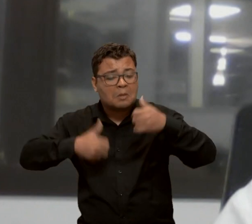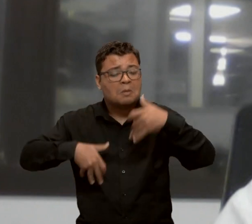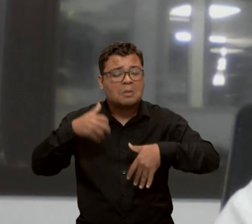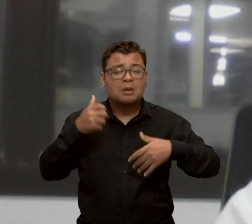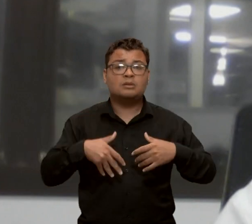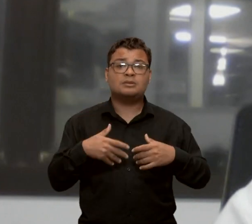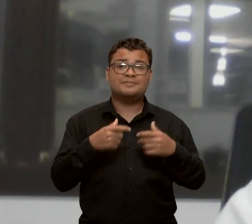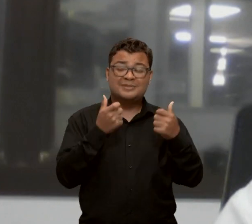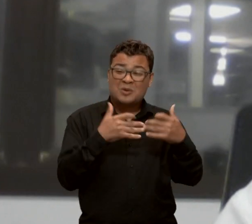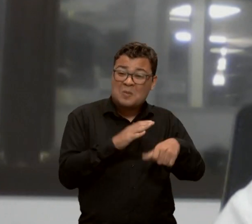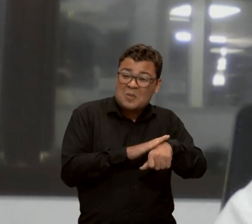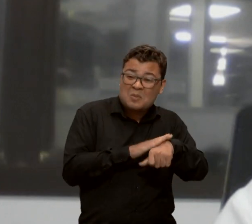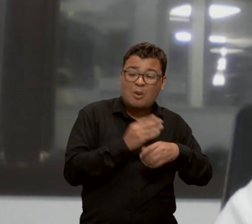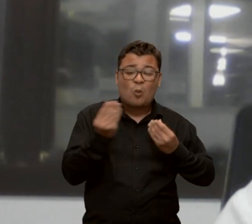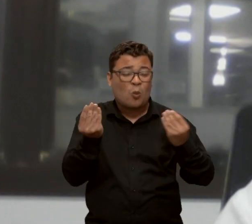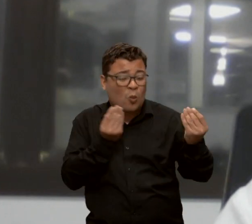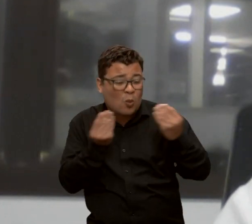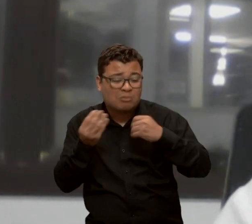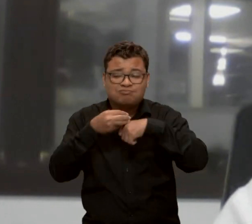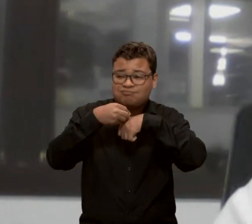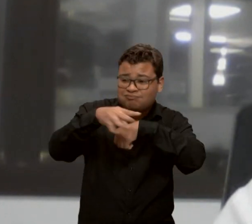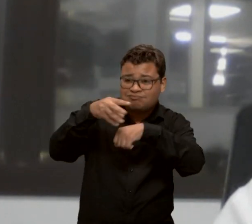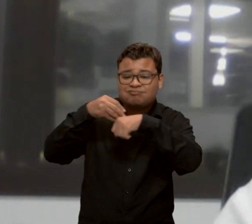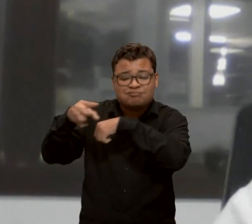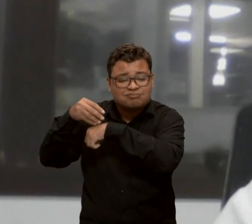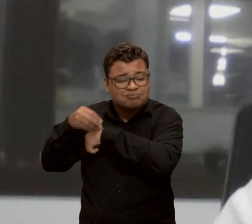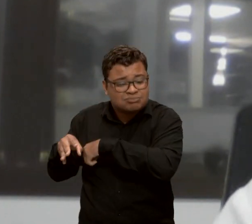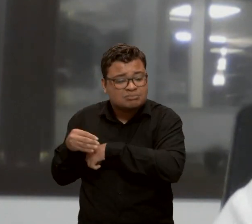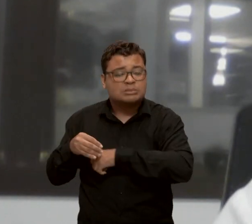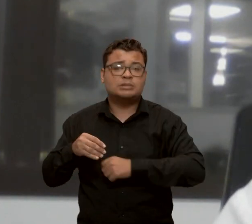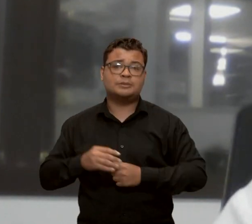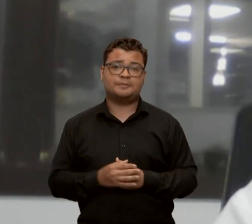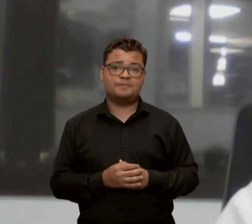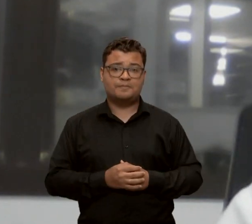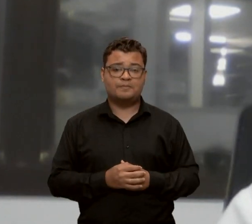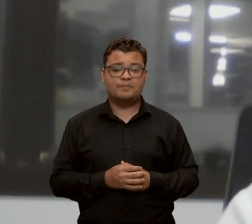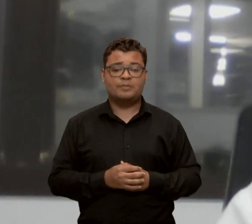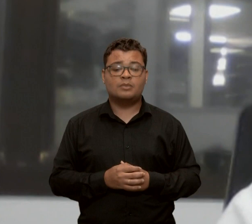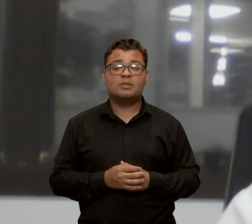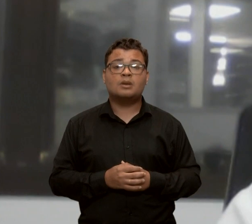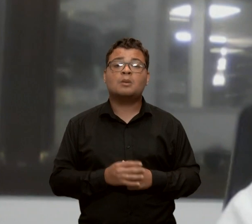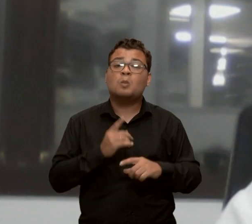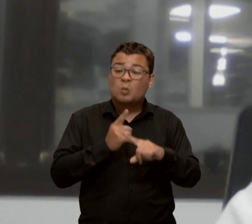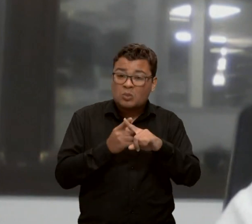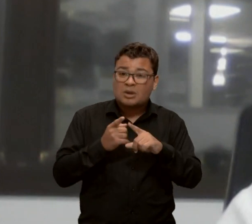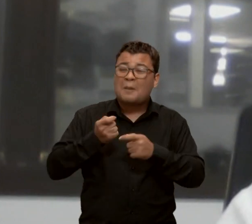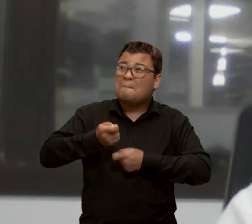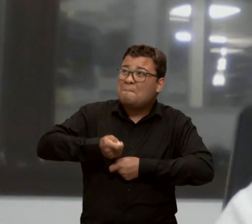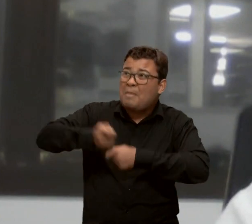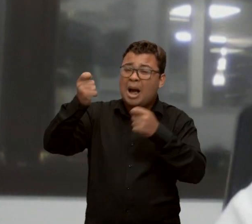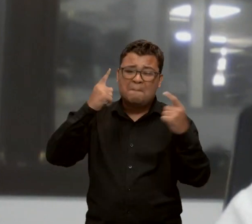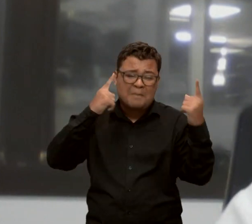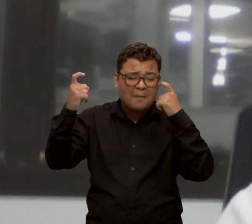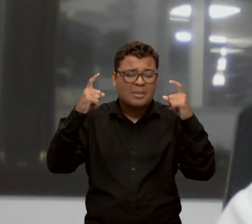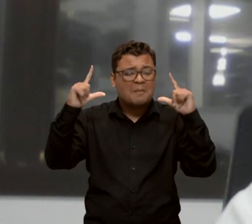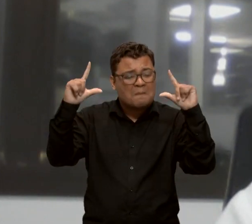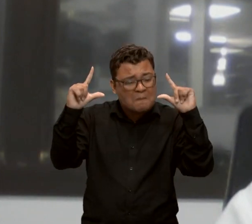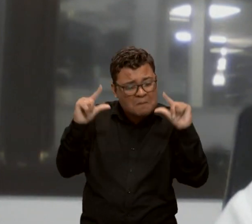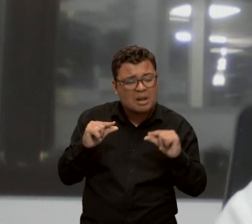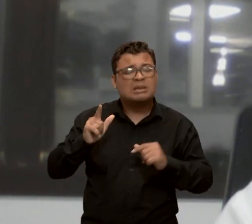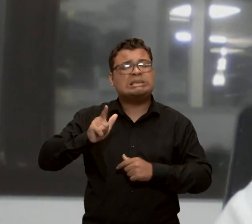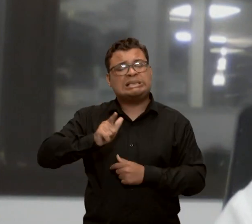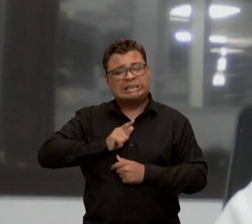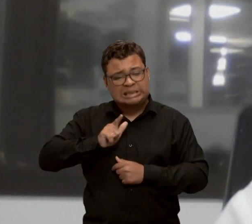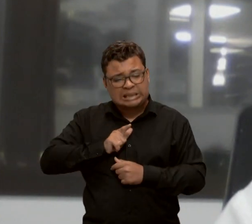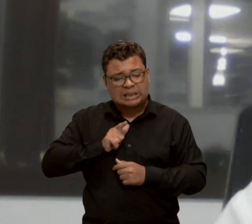esse momento, explica, tenta ser de outras formas. Existem fogos menos barulhentos, mas o ideal é que realmente